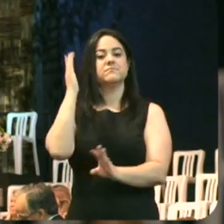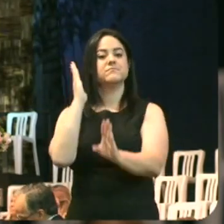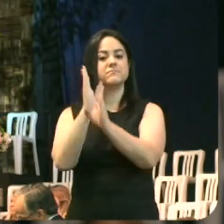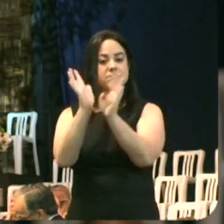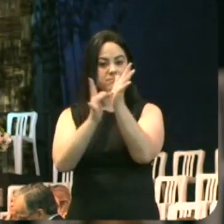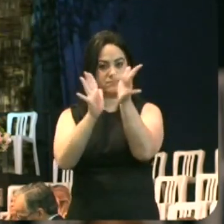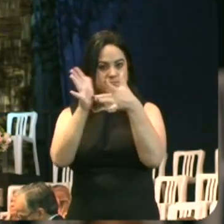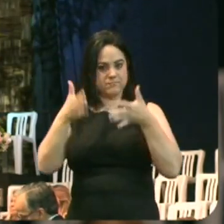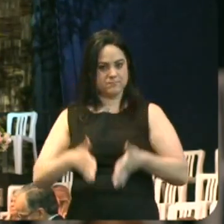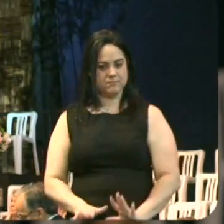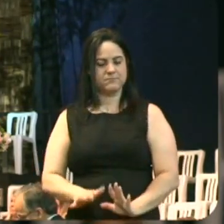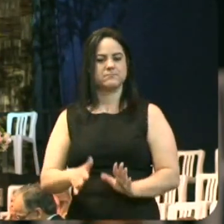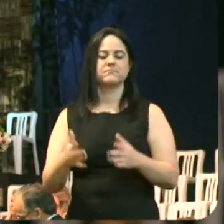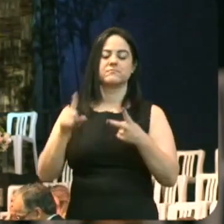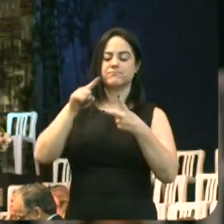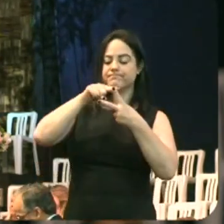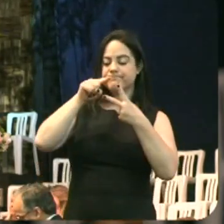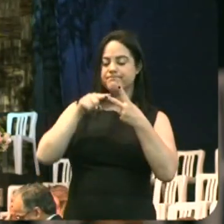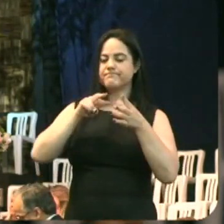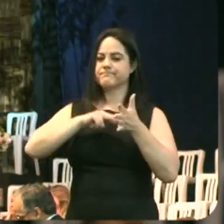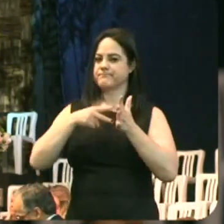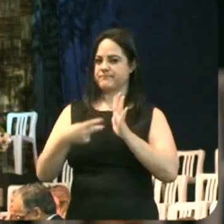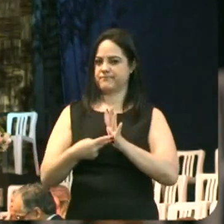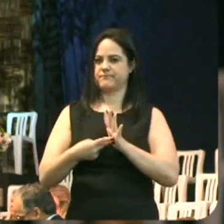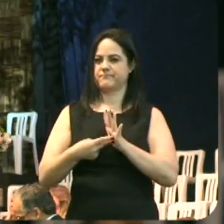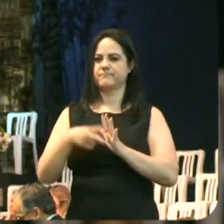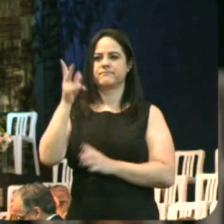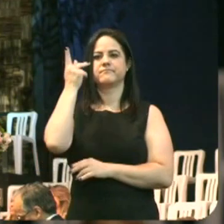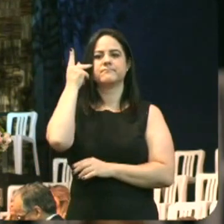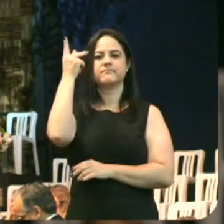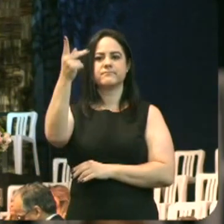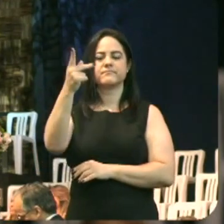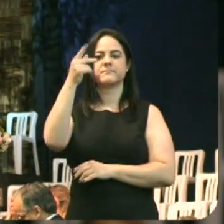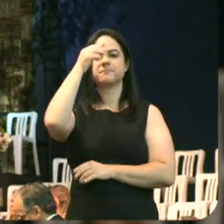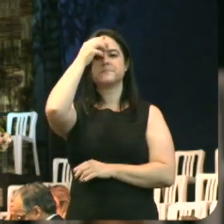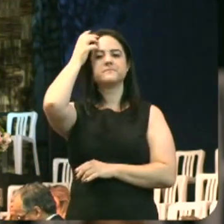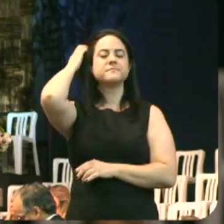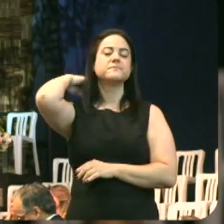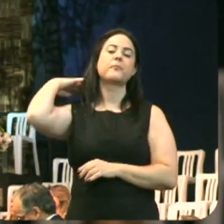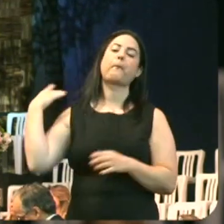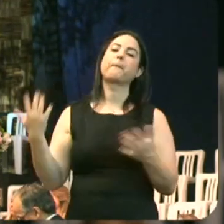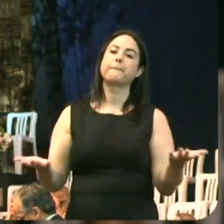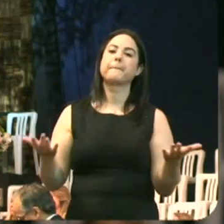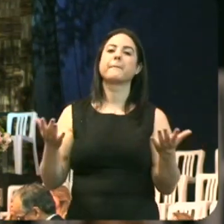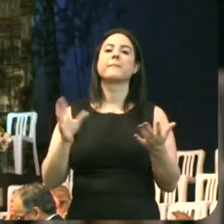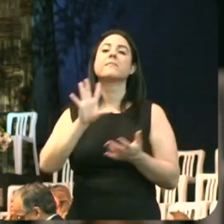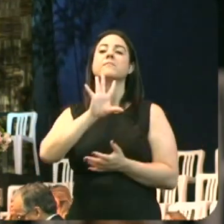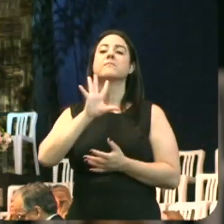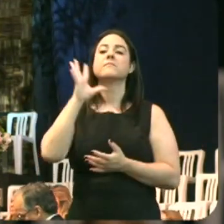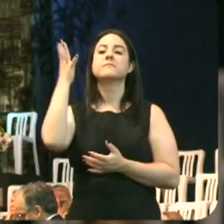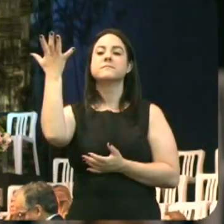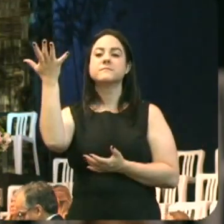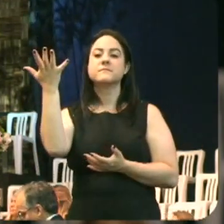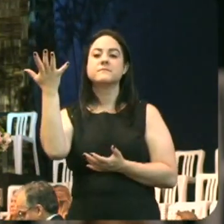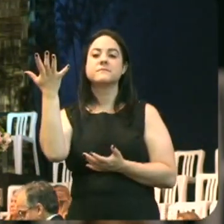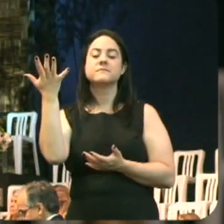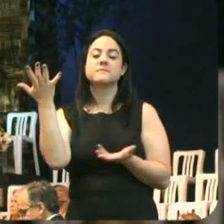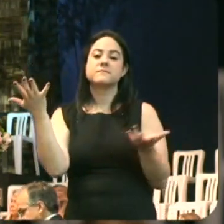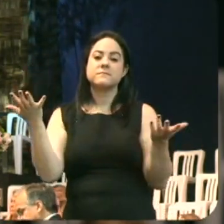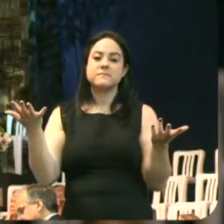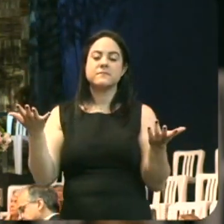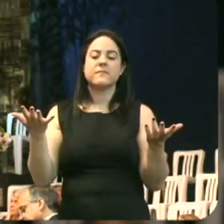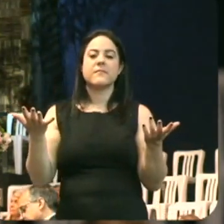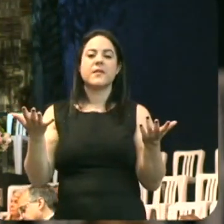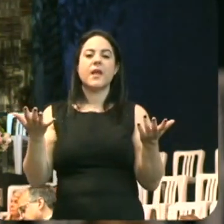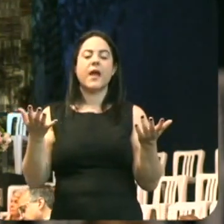Jesus. Então esse era o duplo sentido dessa profecia. E é em meio dessa situação que